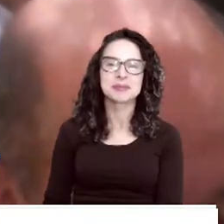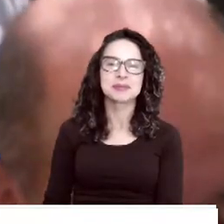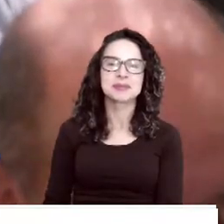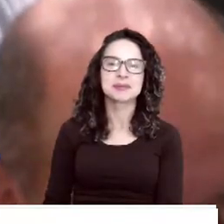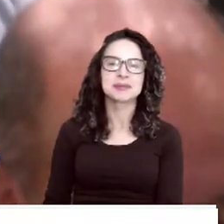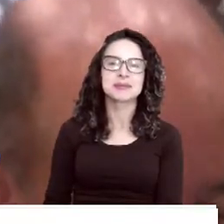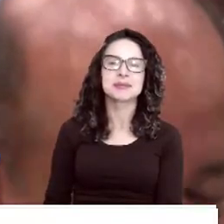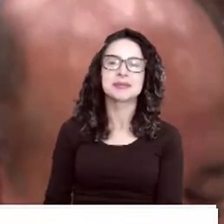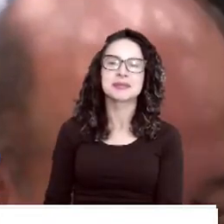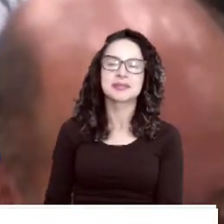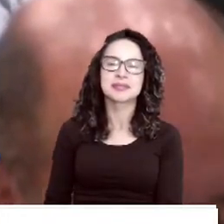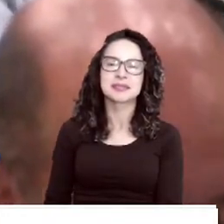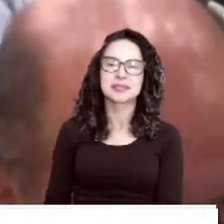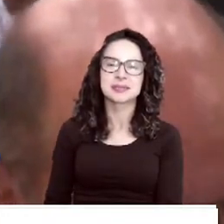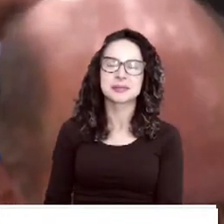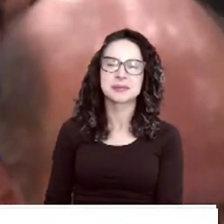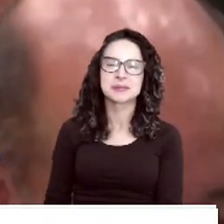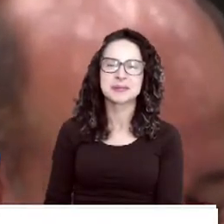Então,